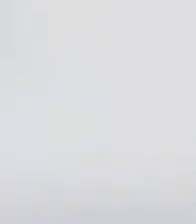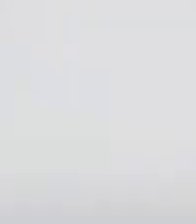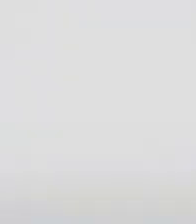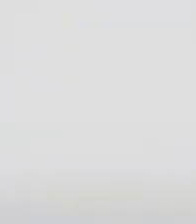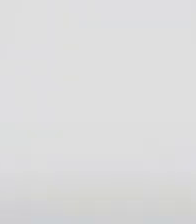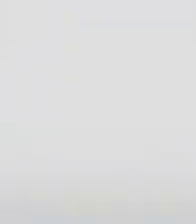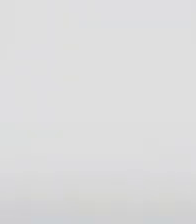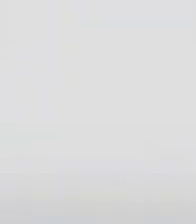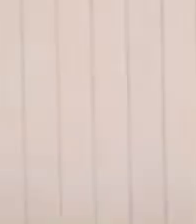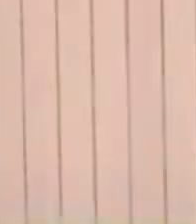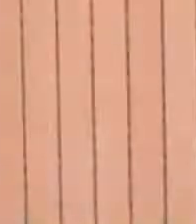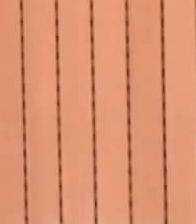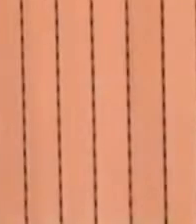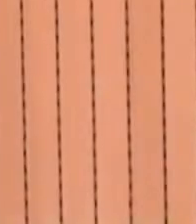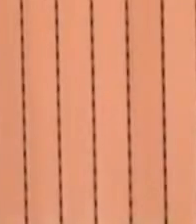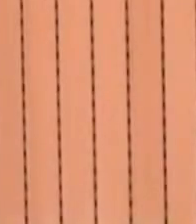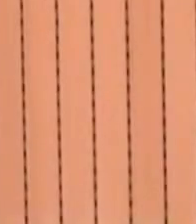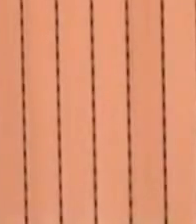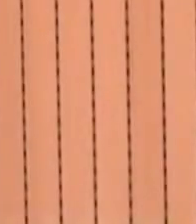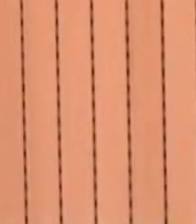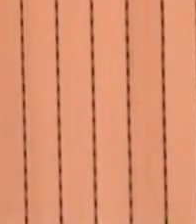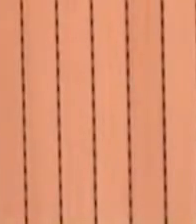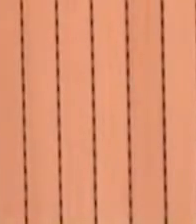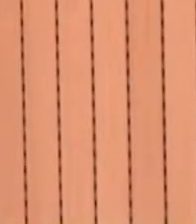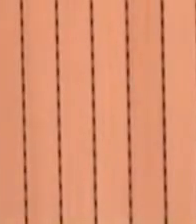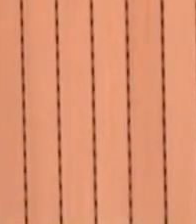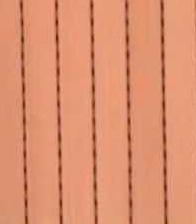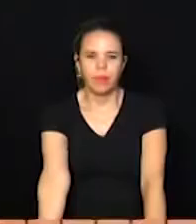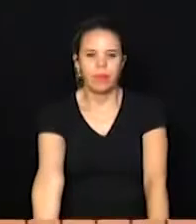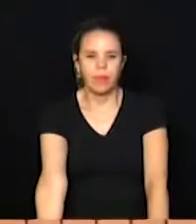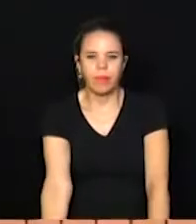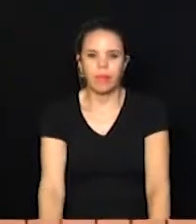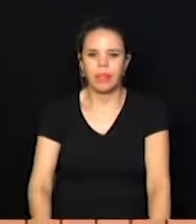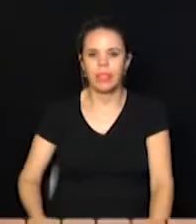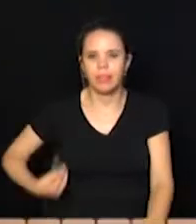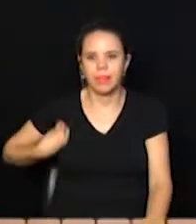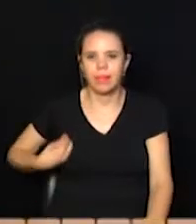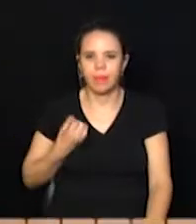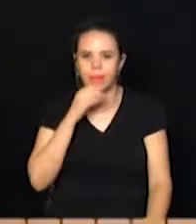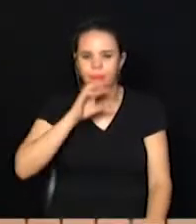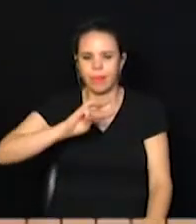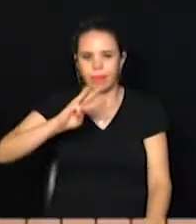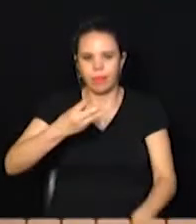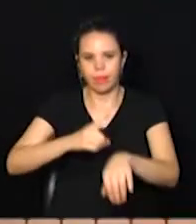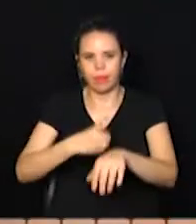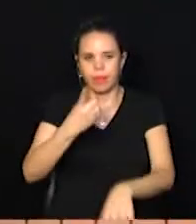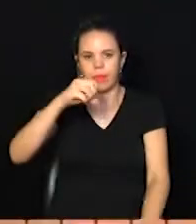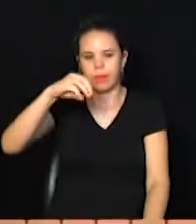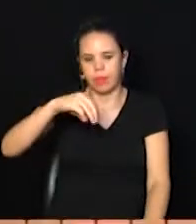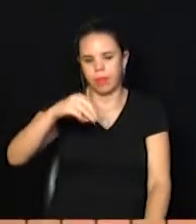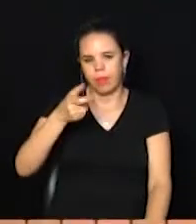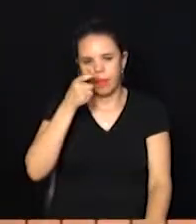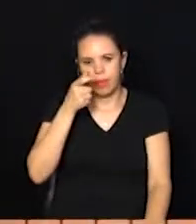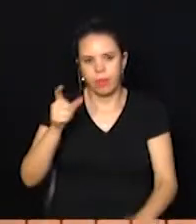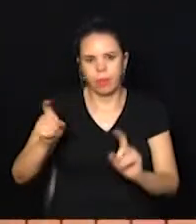TV Câmara, Campinas. Olá, boa tarde. Estamos ao vivo agora, são 3h19 e você vai ver